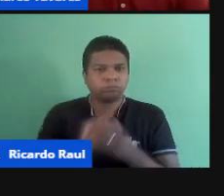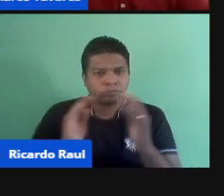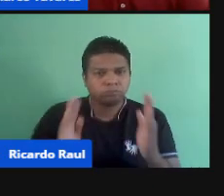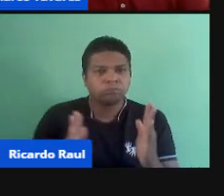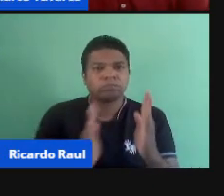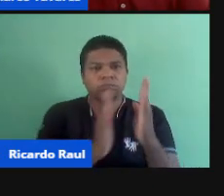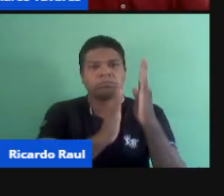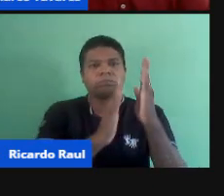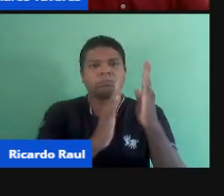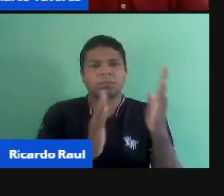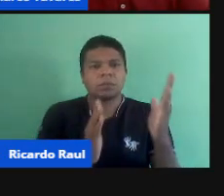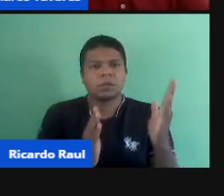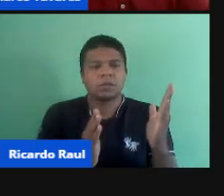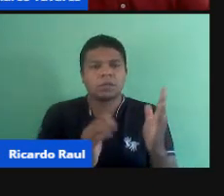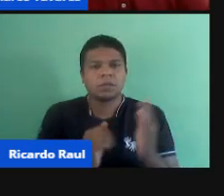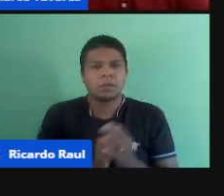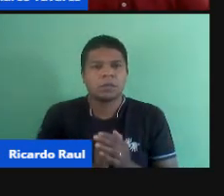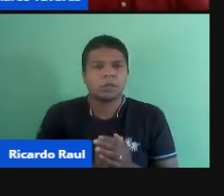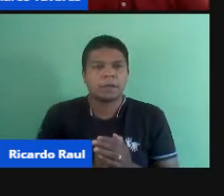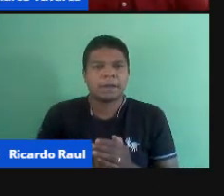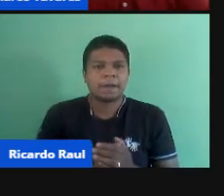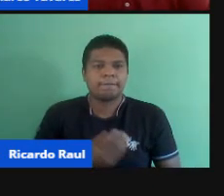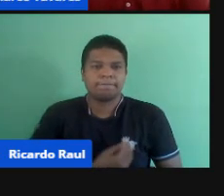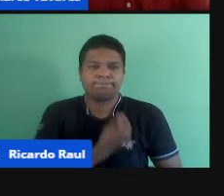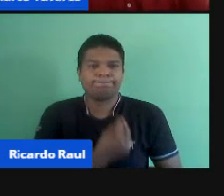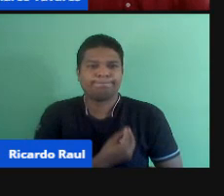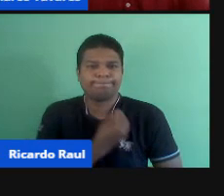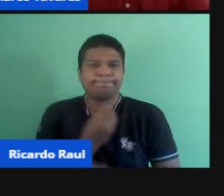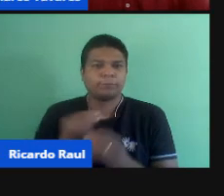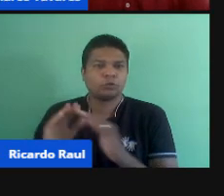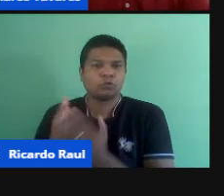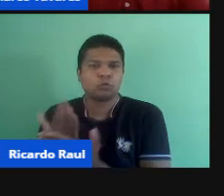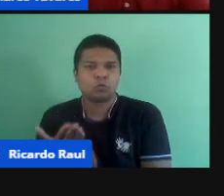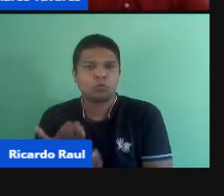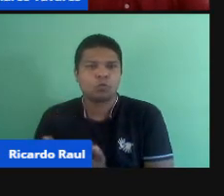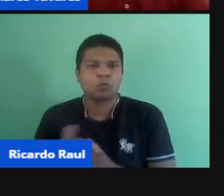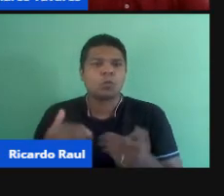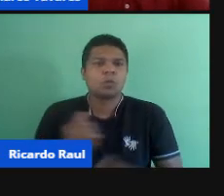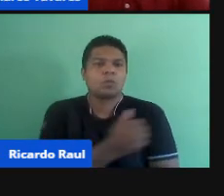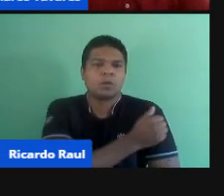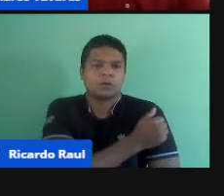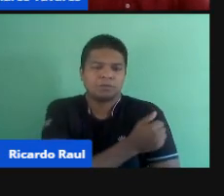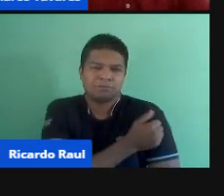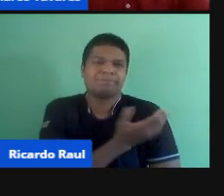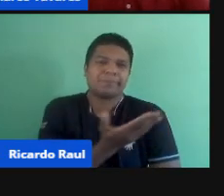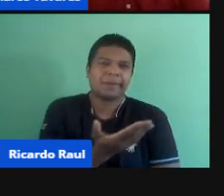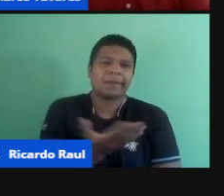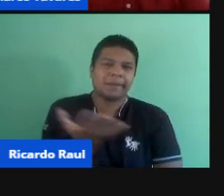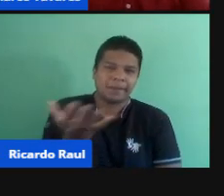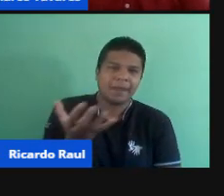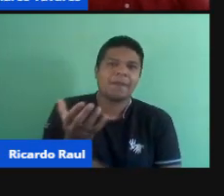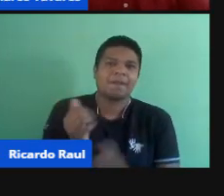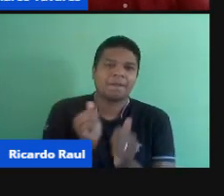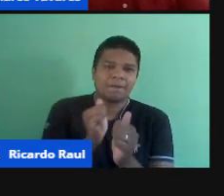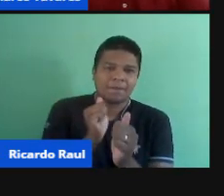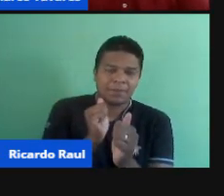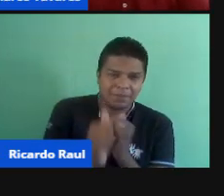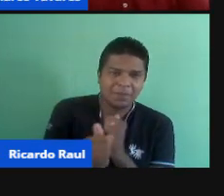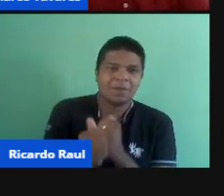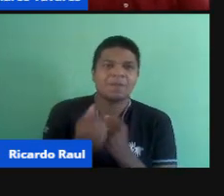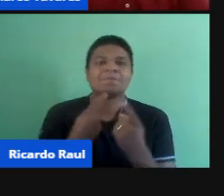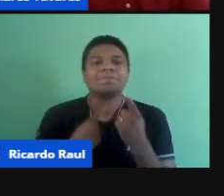é a vida escolar. Qual é o aluno que não quer fazer esporte? Qual é o aluno que não quer